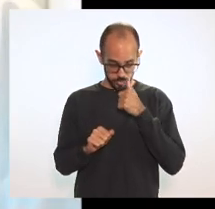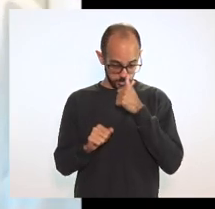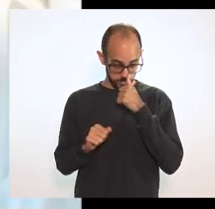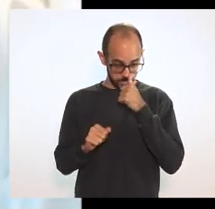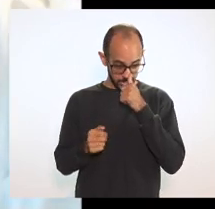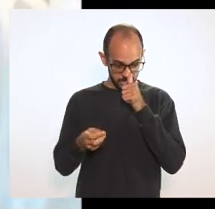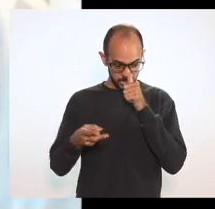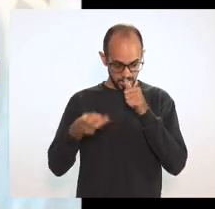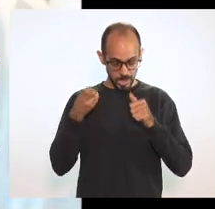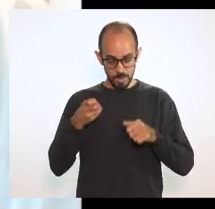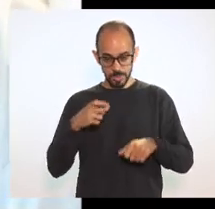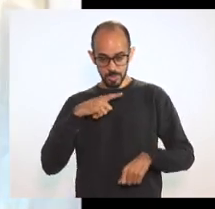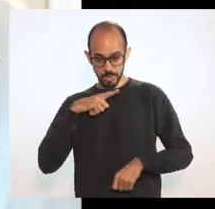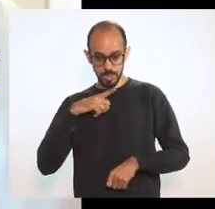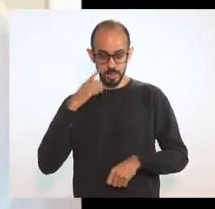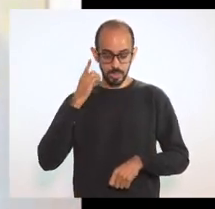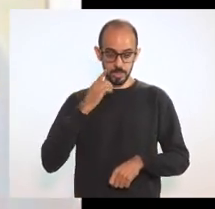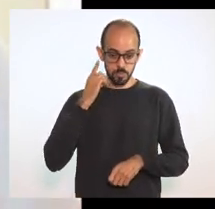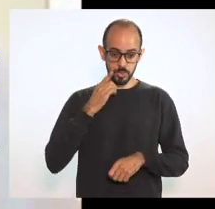discurso como se